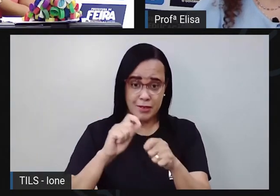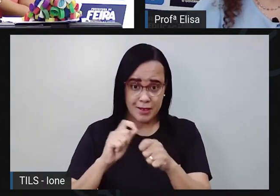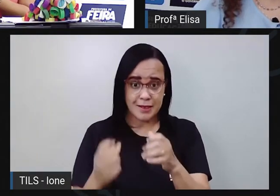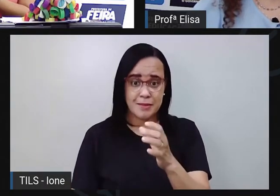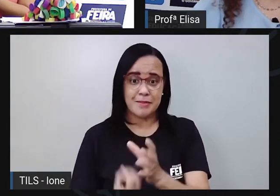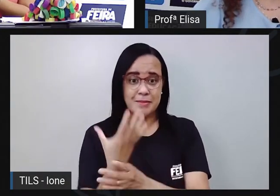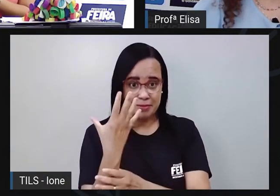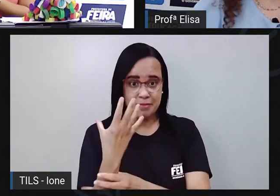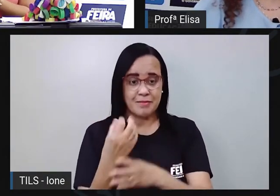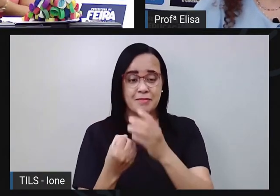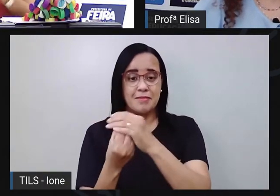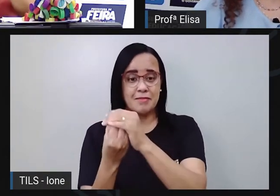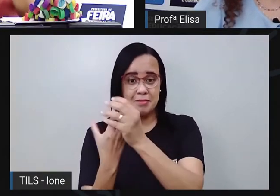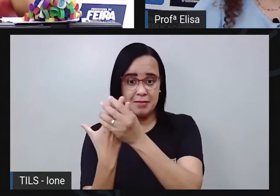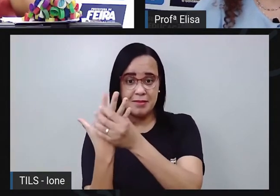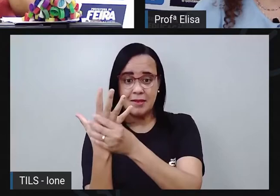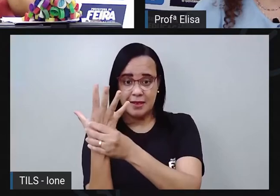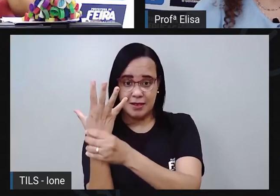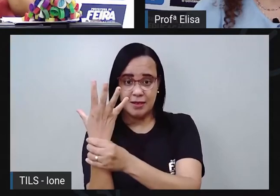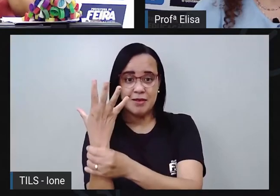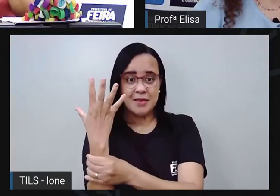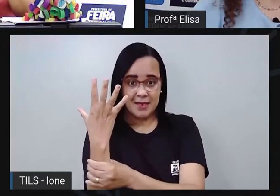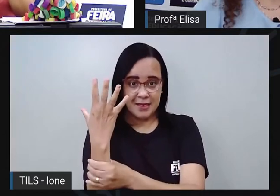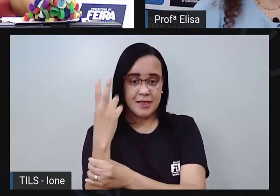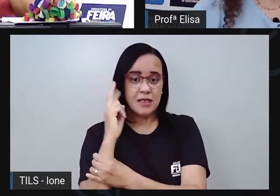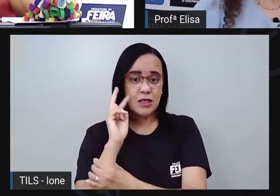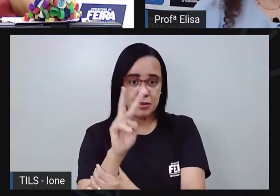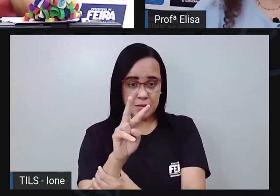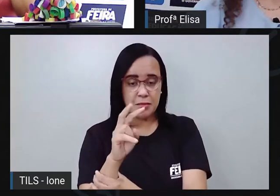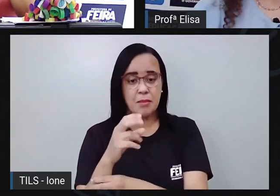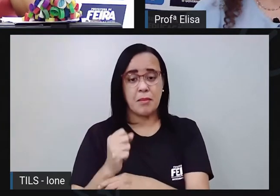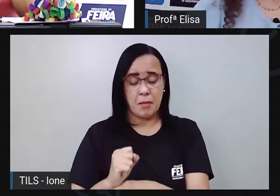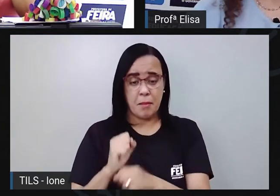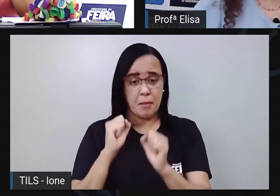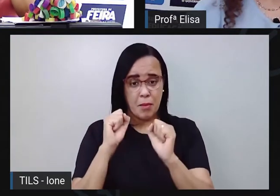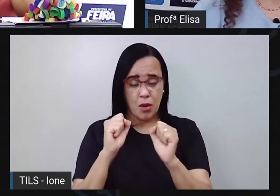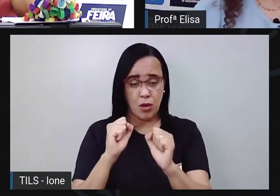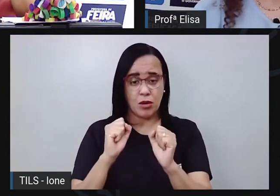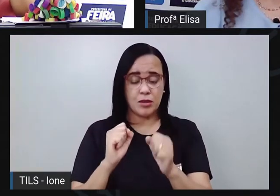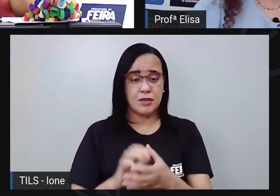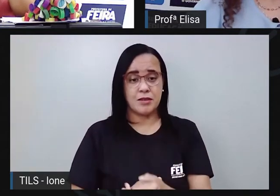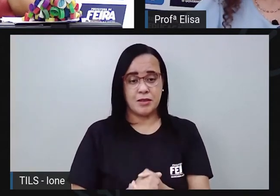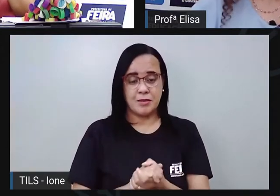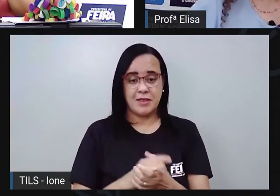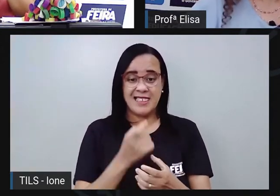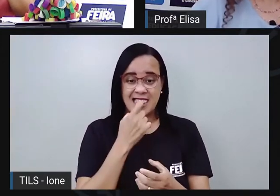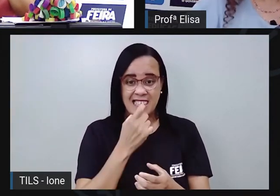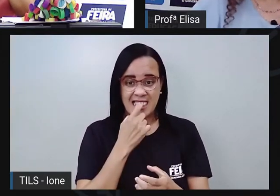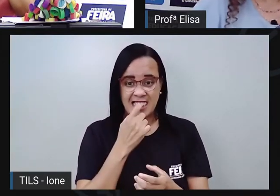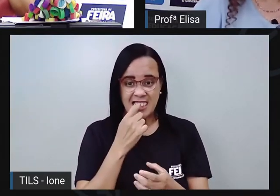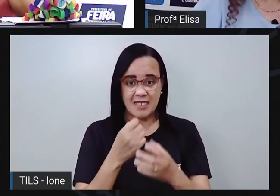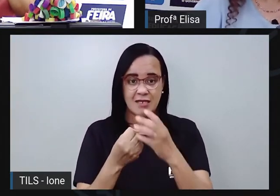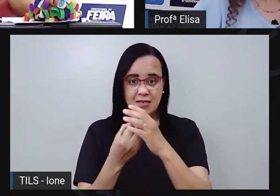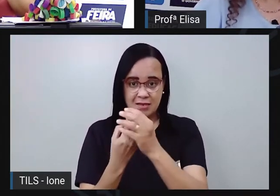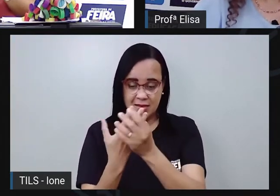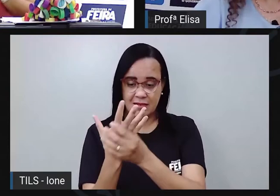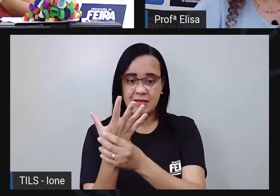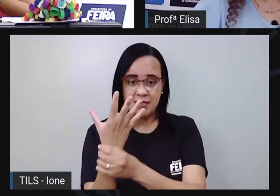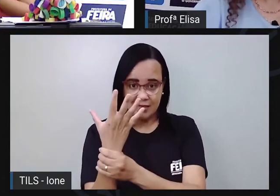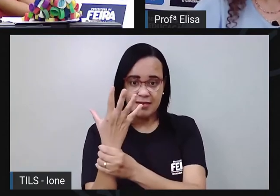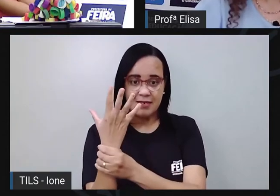pega uma luva Olha você dessa de Pano não pode ser uma de plástico que é mais vocês aquela